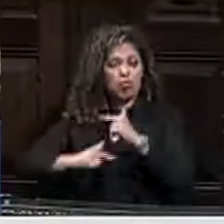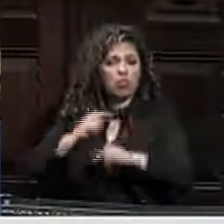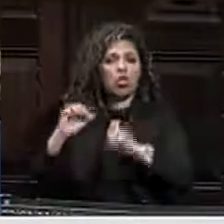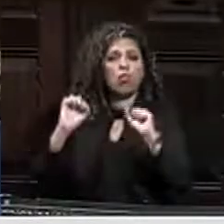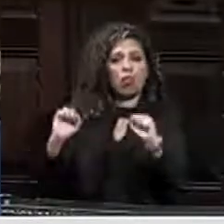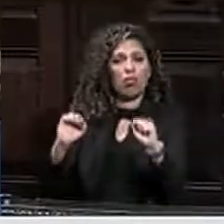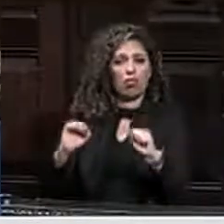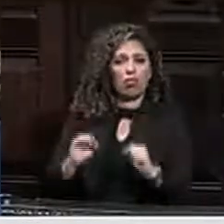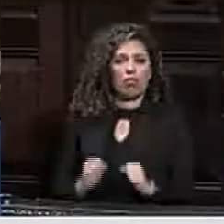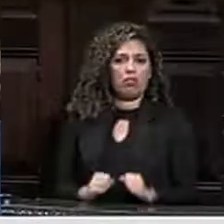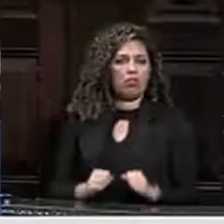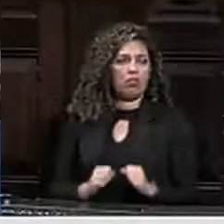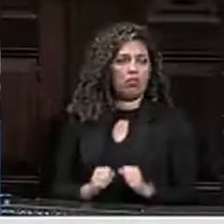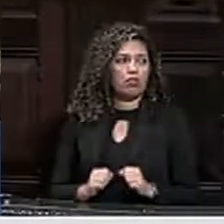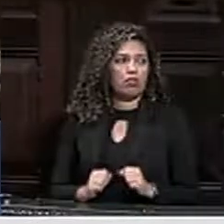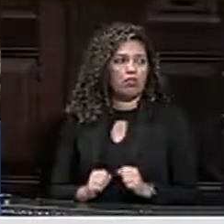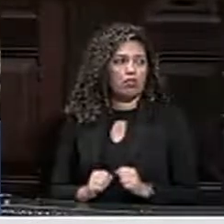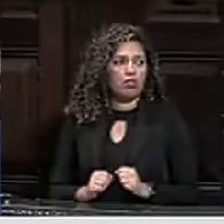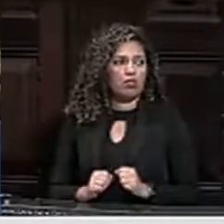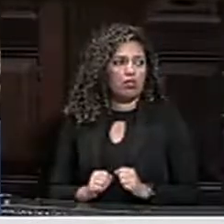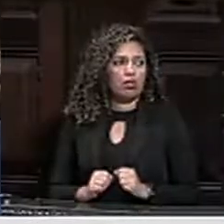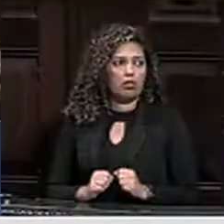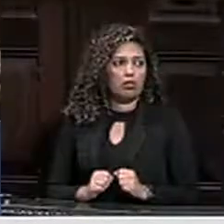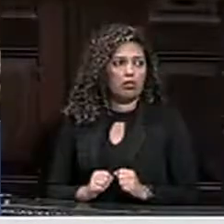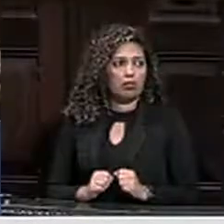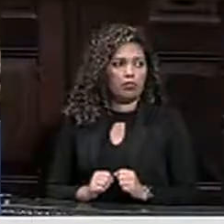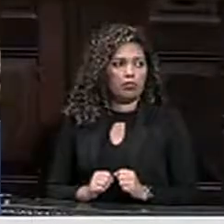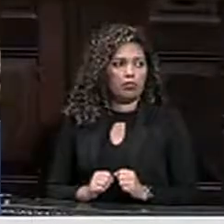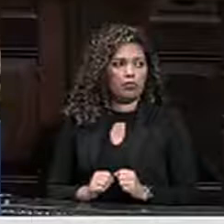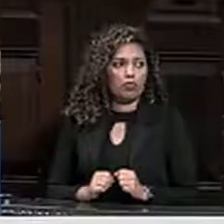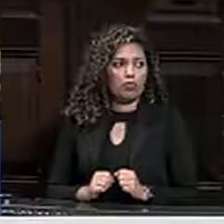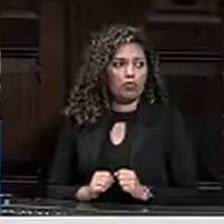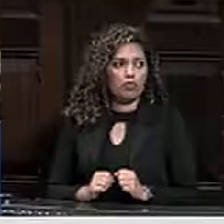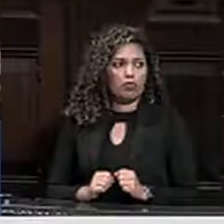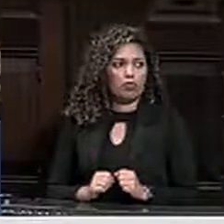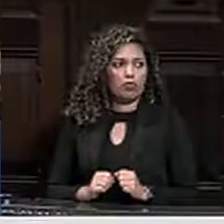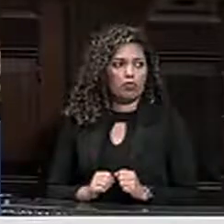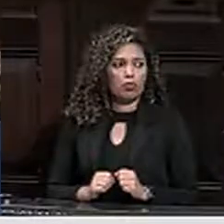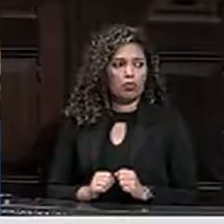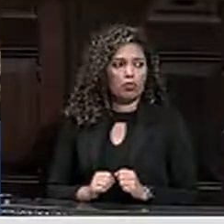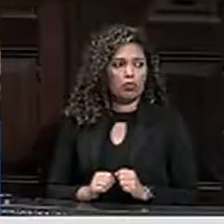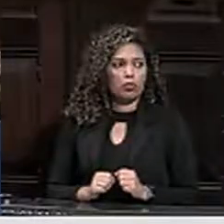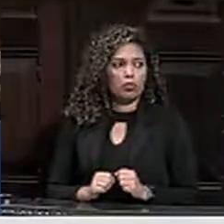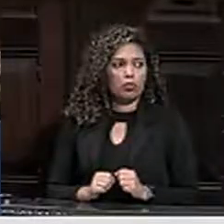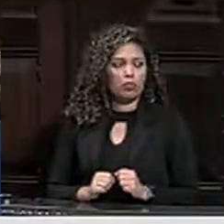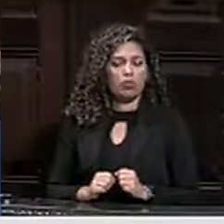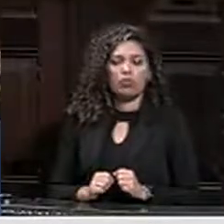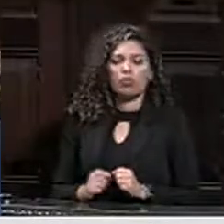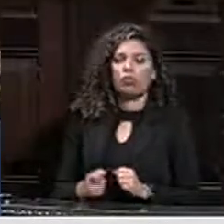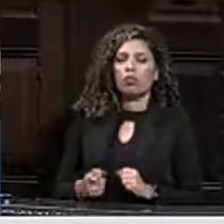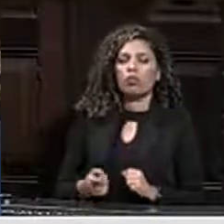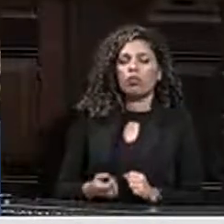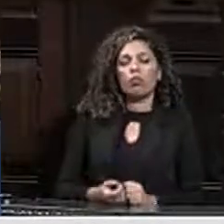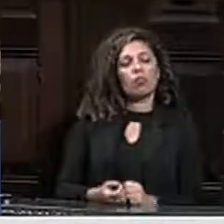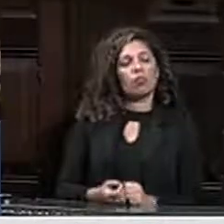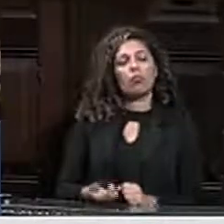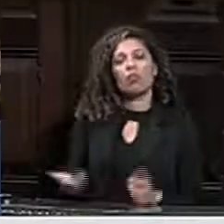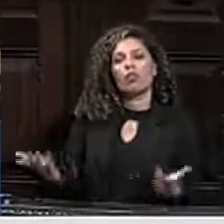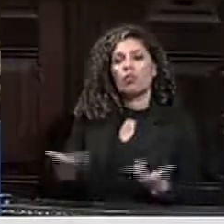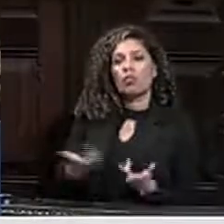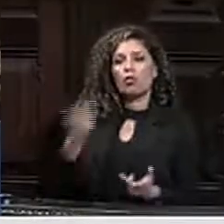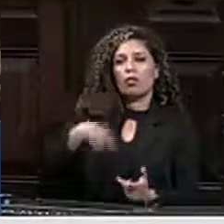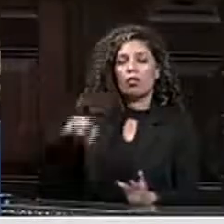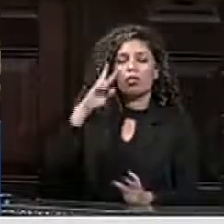ativa que é cerca de 80 e tantos bilhões de reais, a dívida ativa, isso daí não é pouco